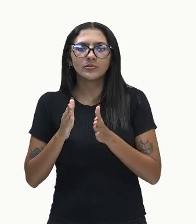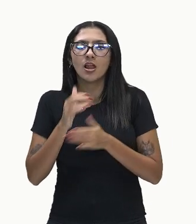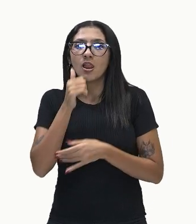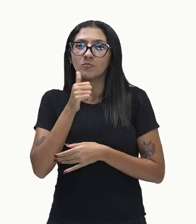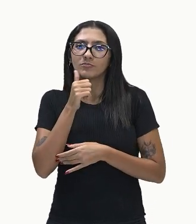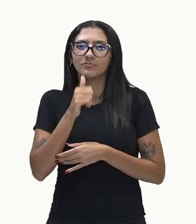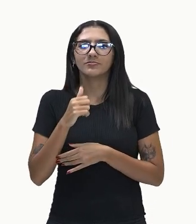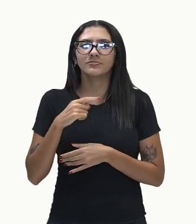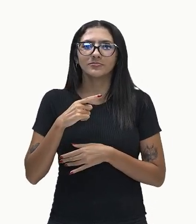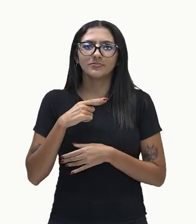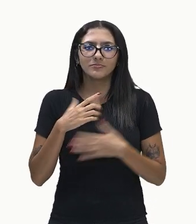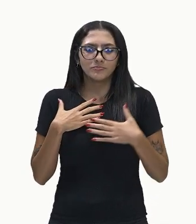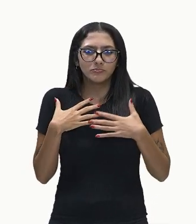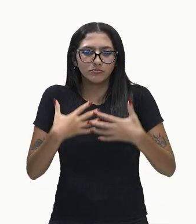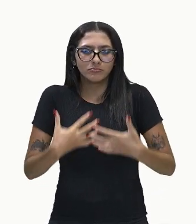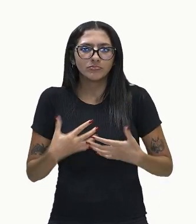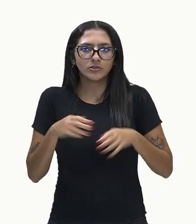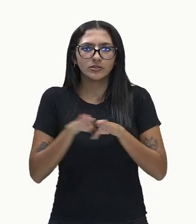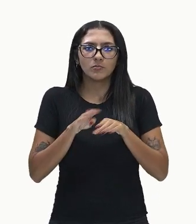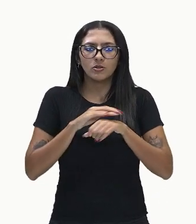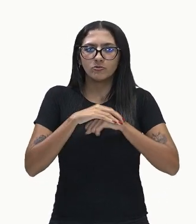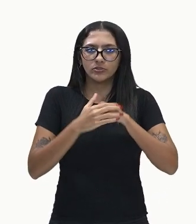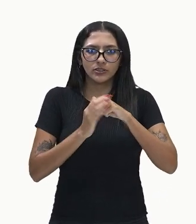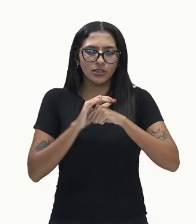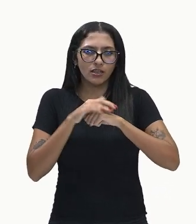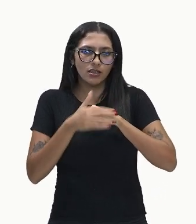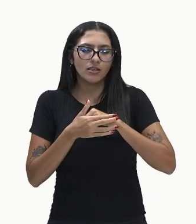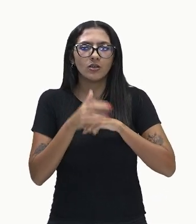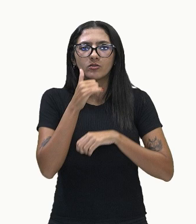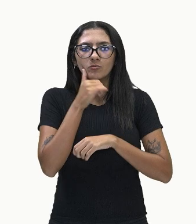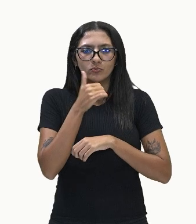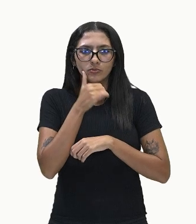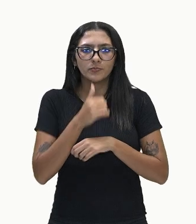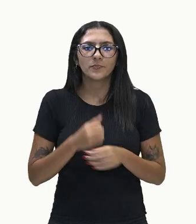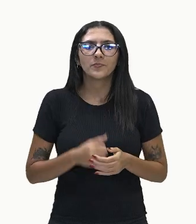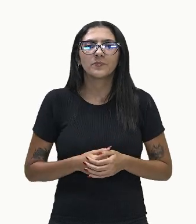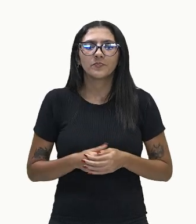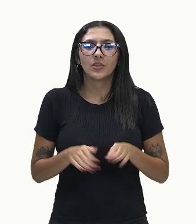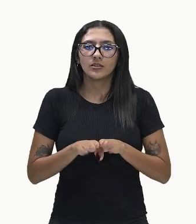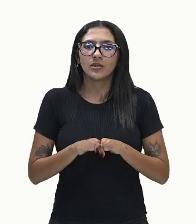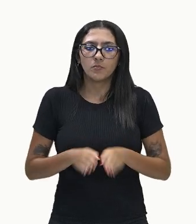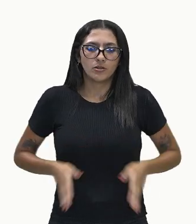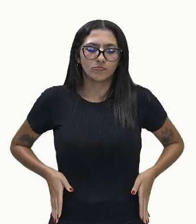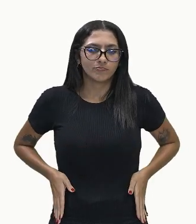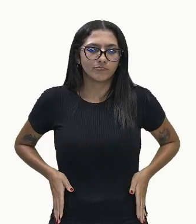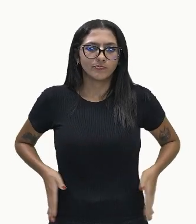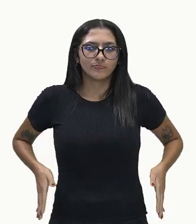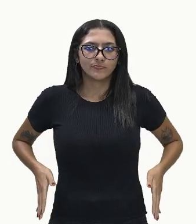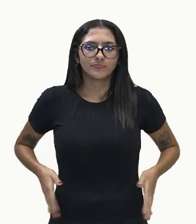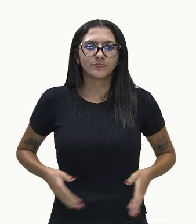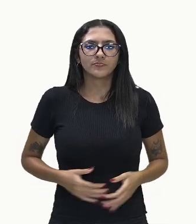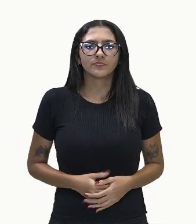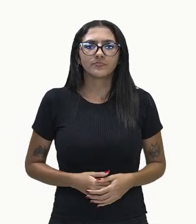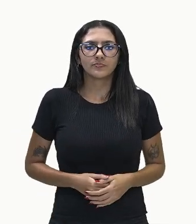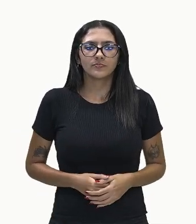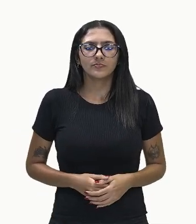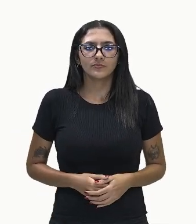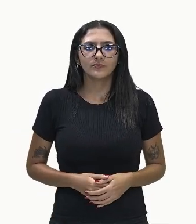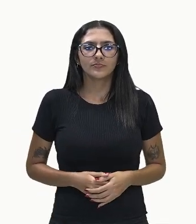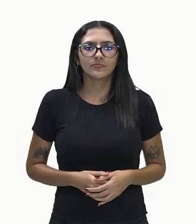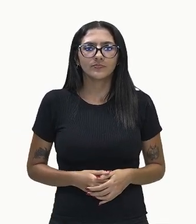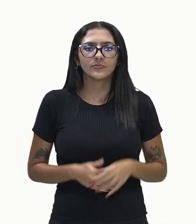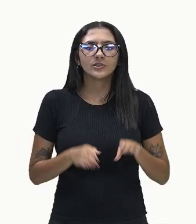das mamas, né, o crescimento mamário. Aumento também nos quadris e, como falei,